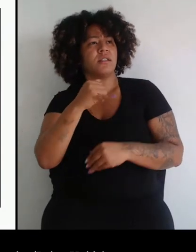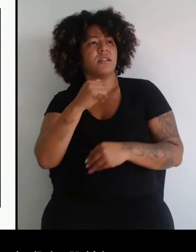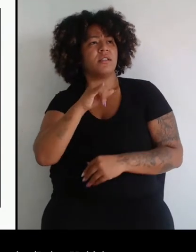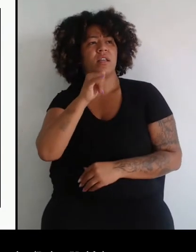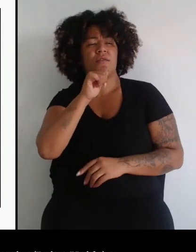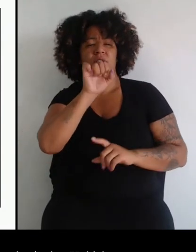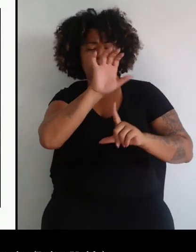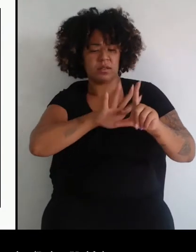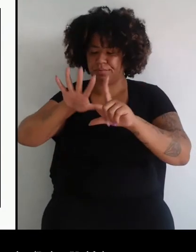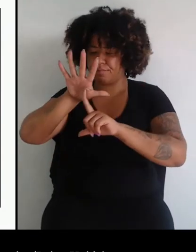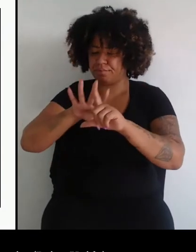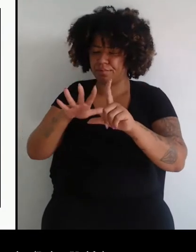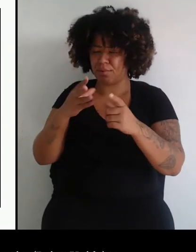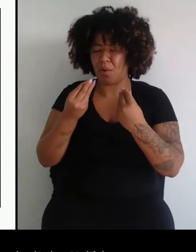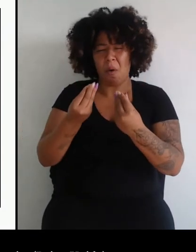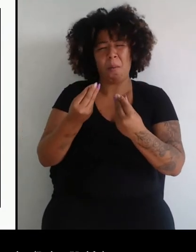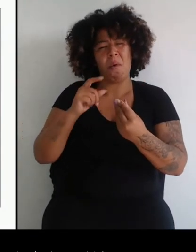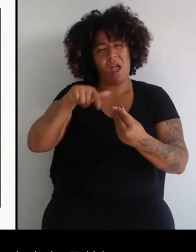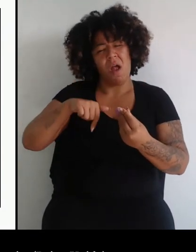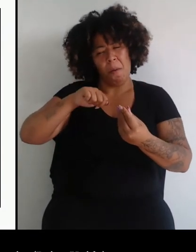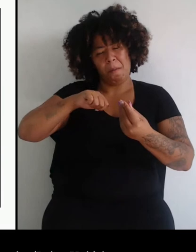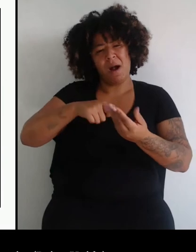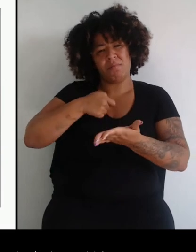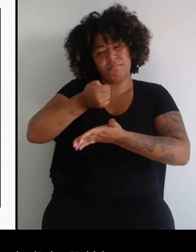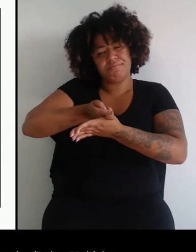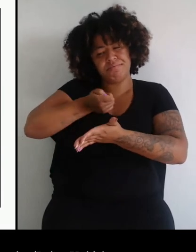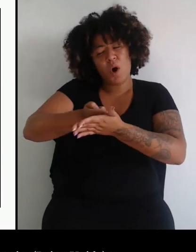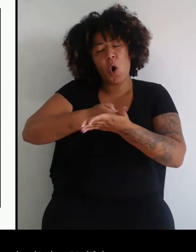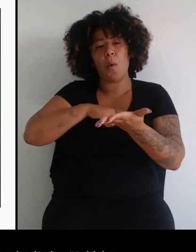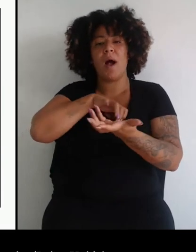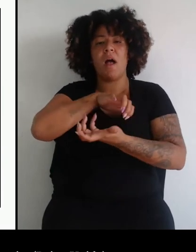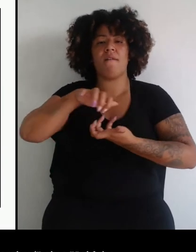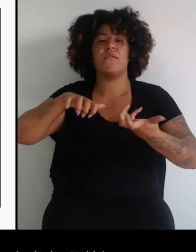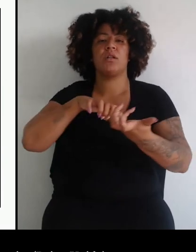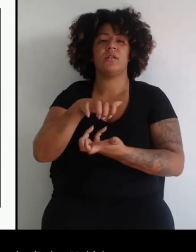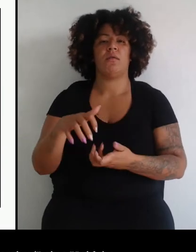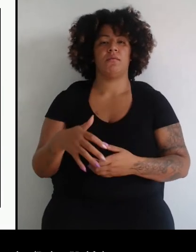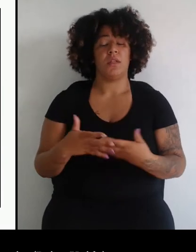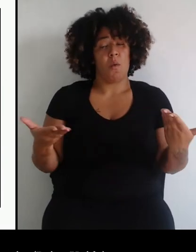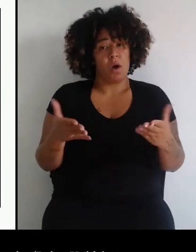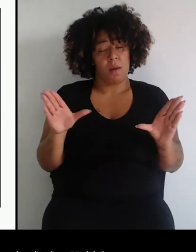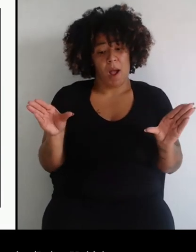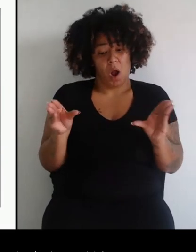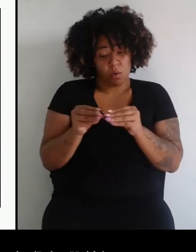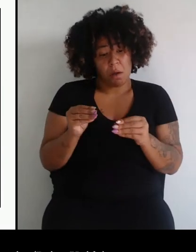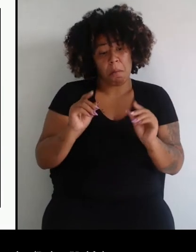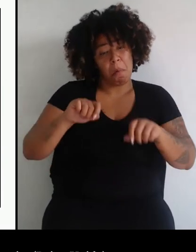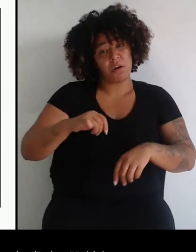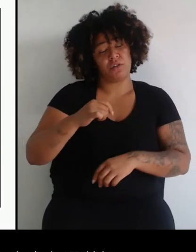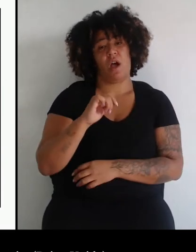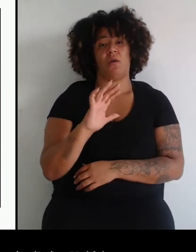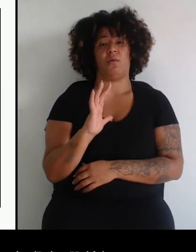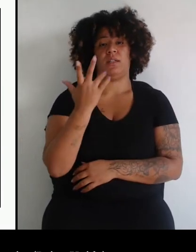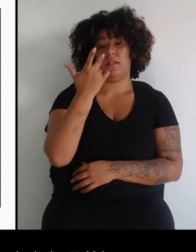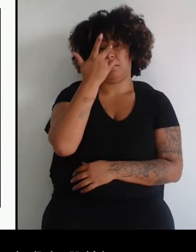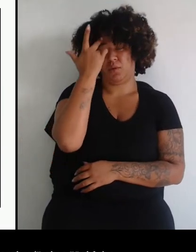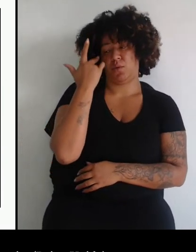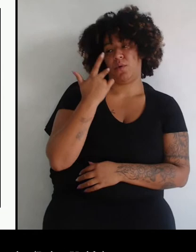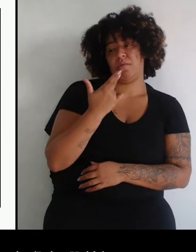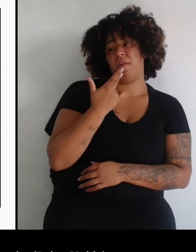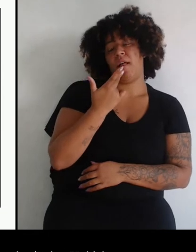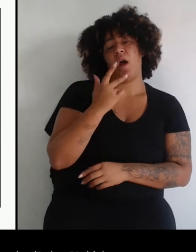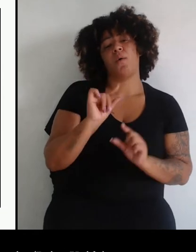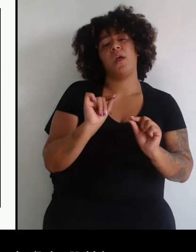posição de luta bom para concluir Pode ser que as pessoas digam bom como é que eu posso